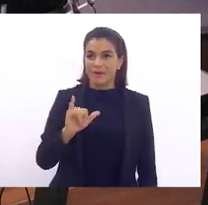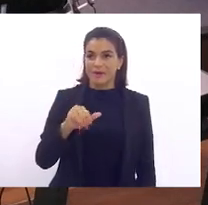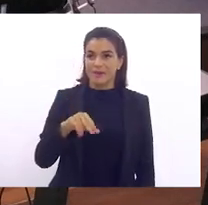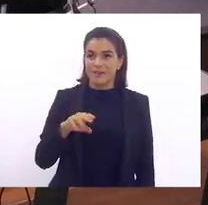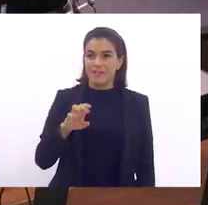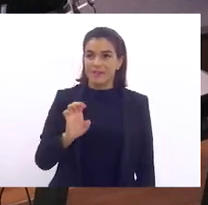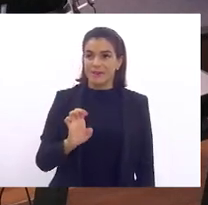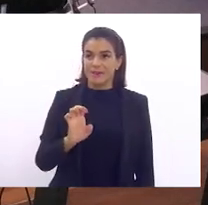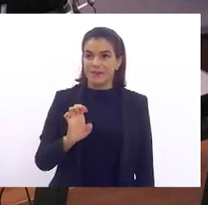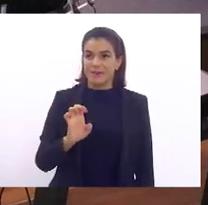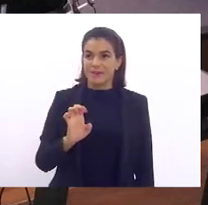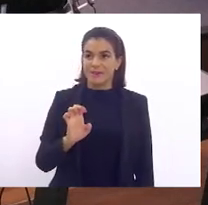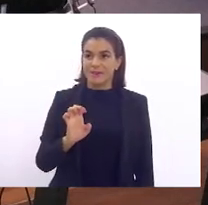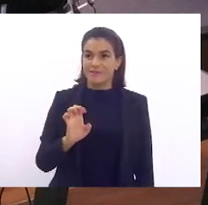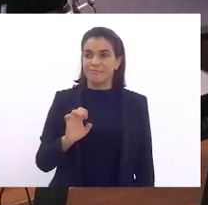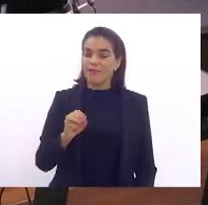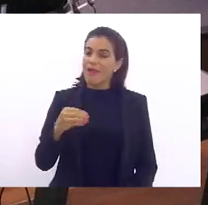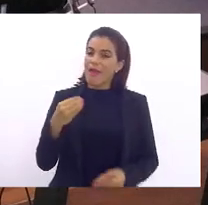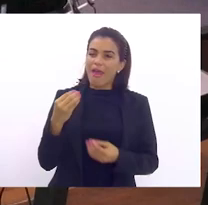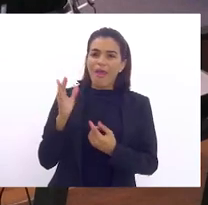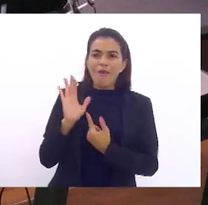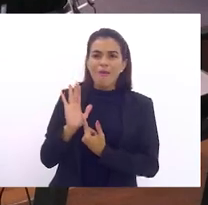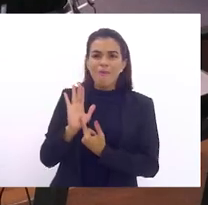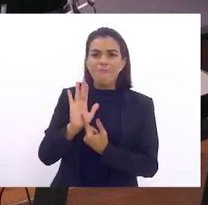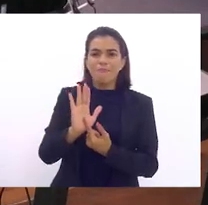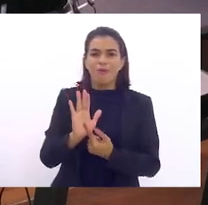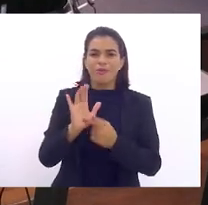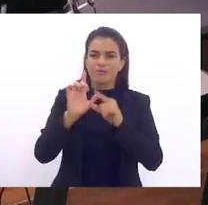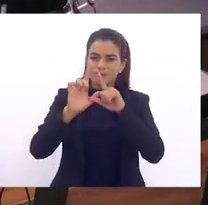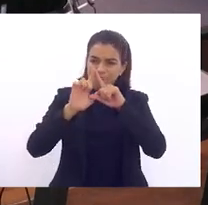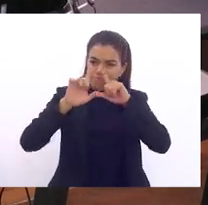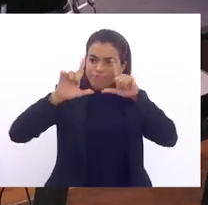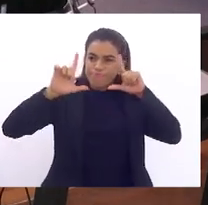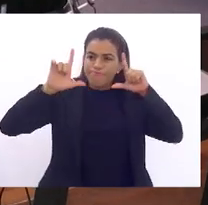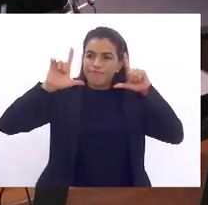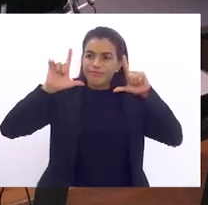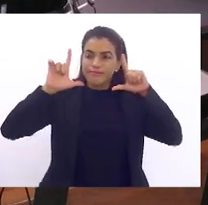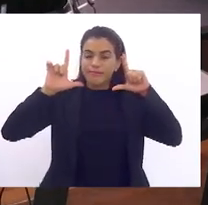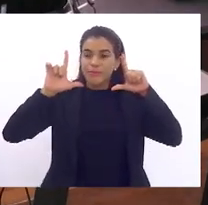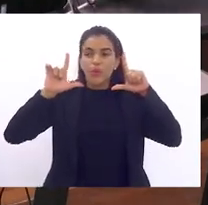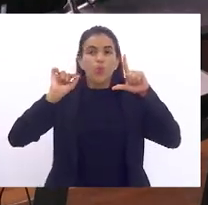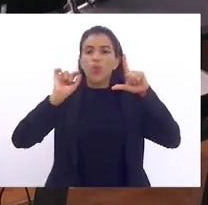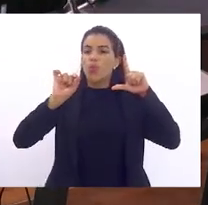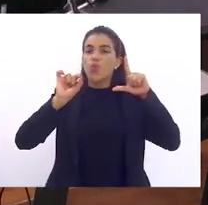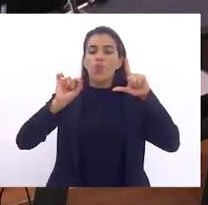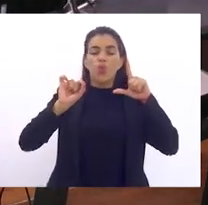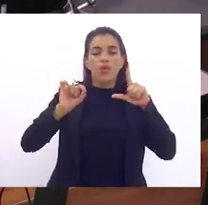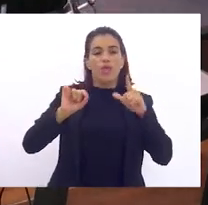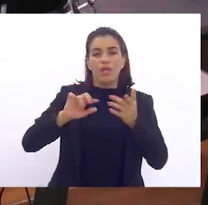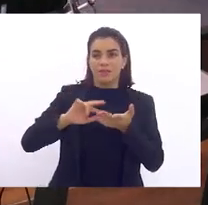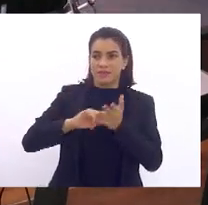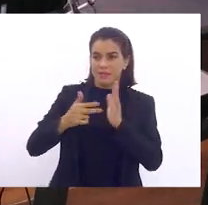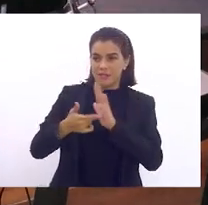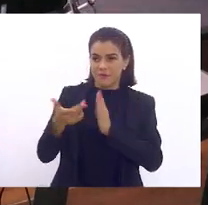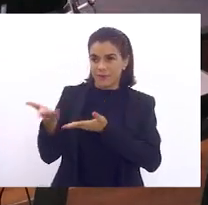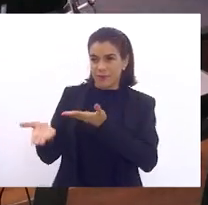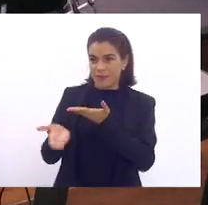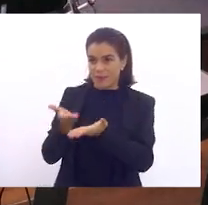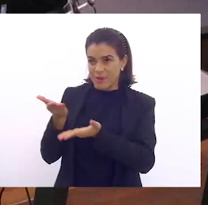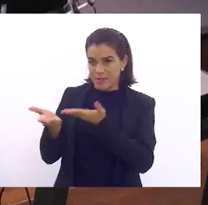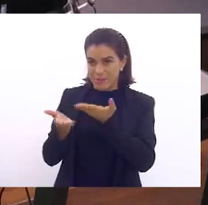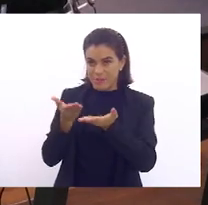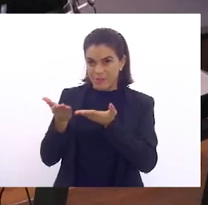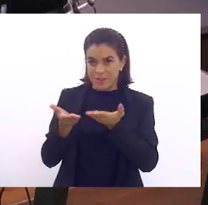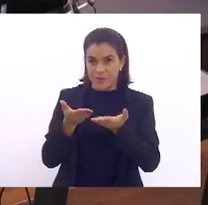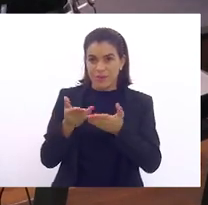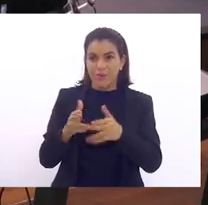eh dá um rosto para essa pro que é o atendimento também por isso que a gente convidou